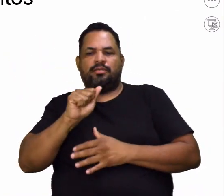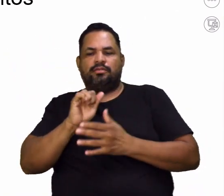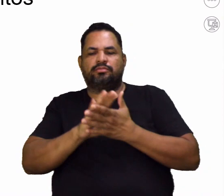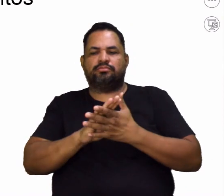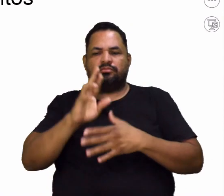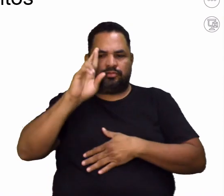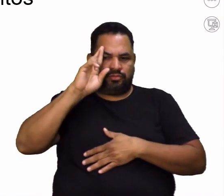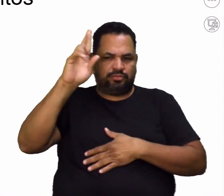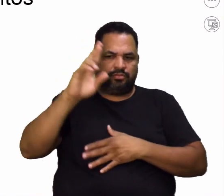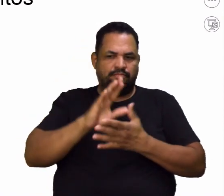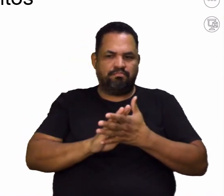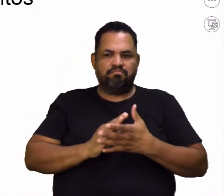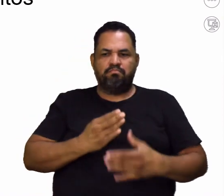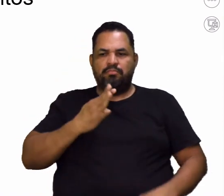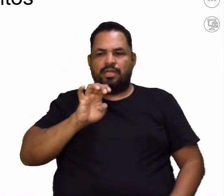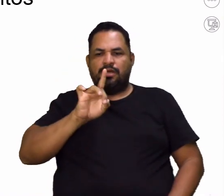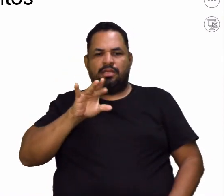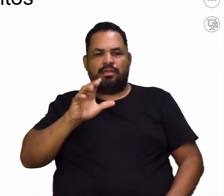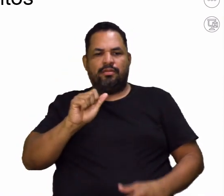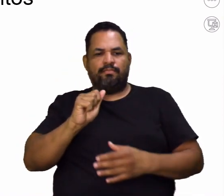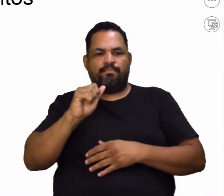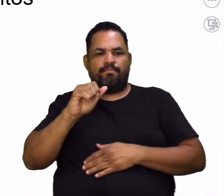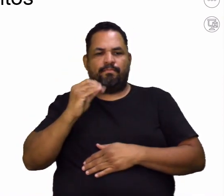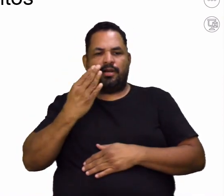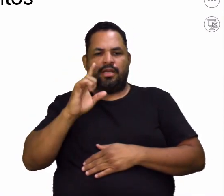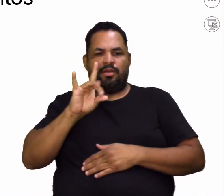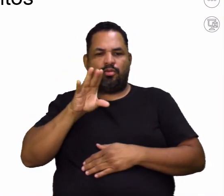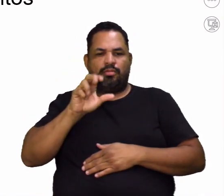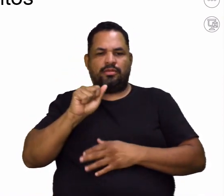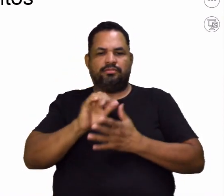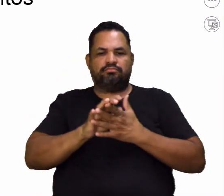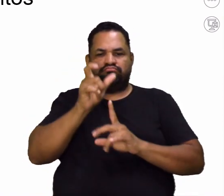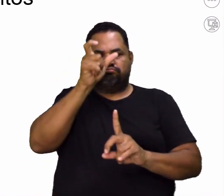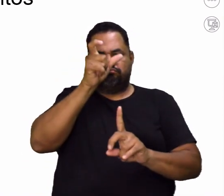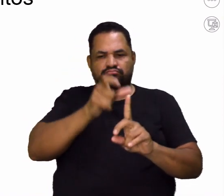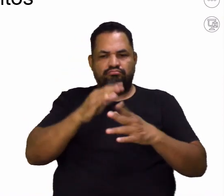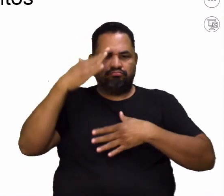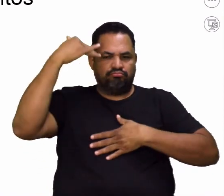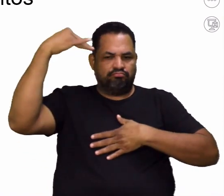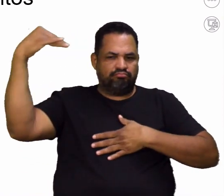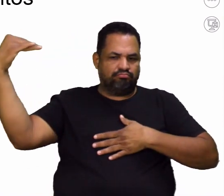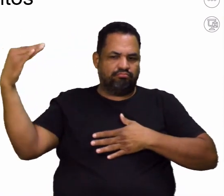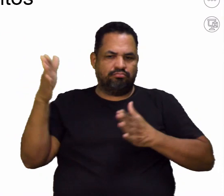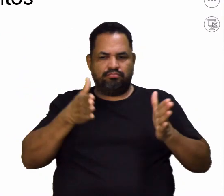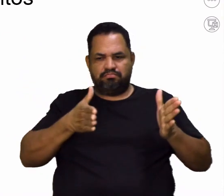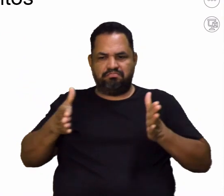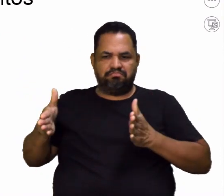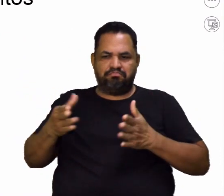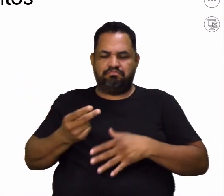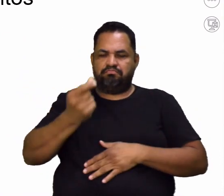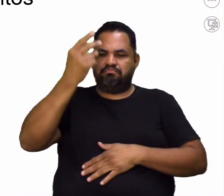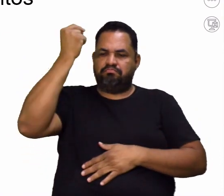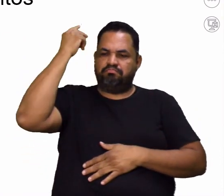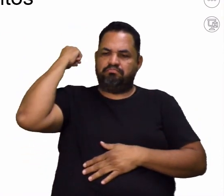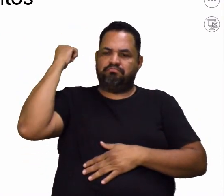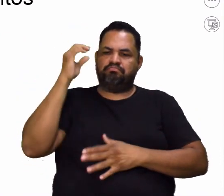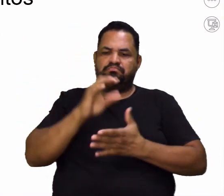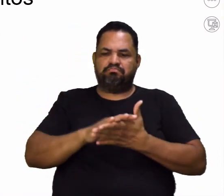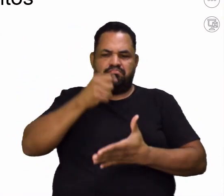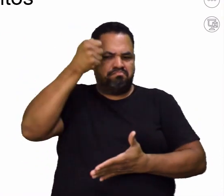dirigido pelo Barão de Macaúbas personalidade famosa na época